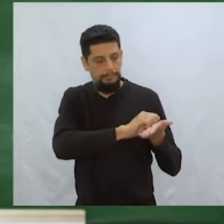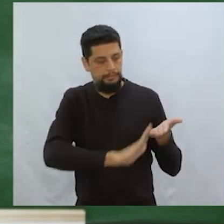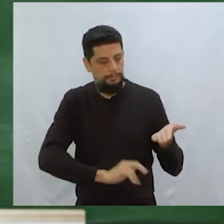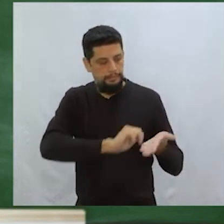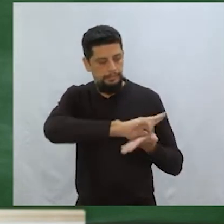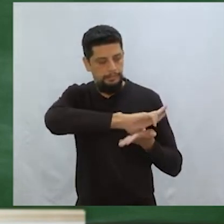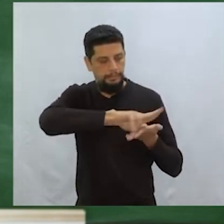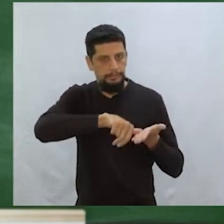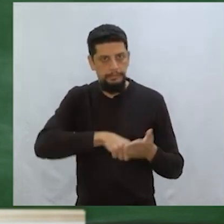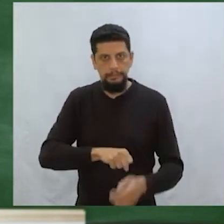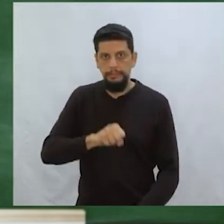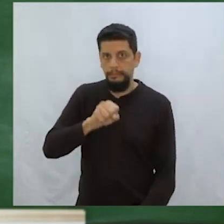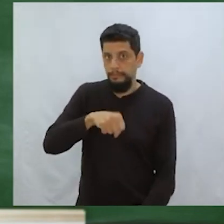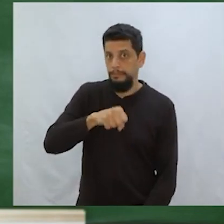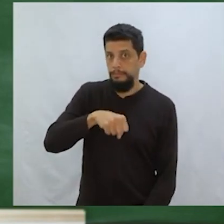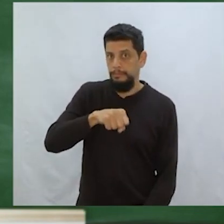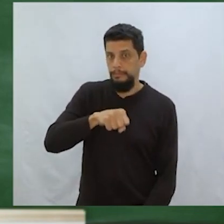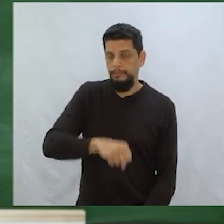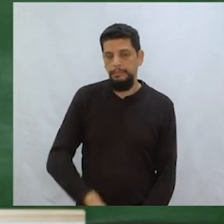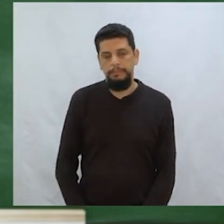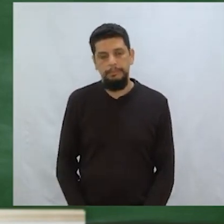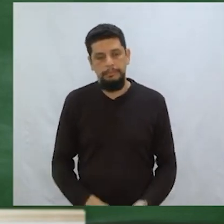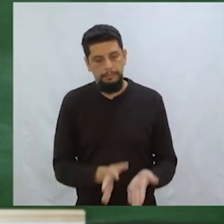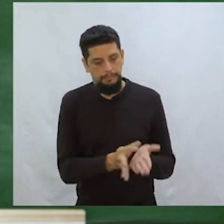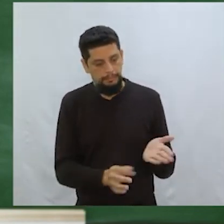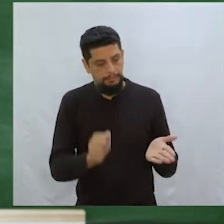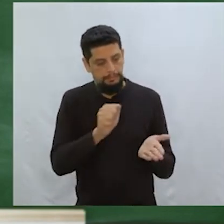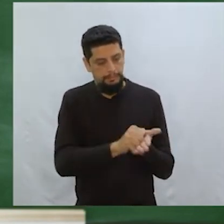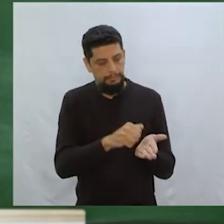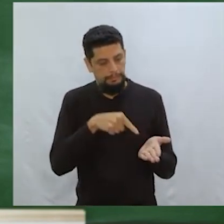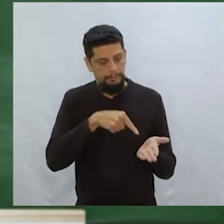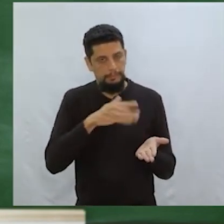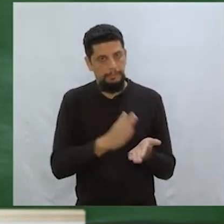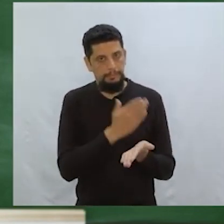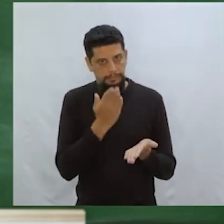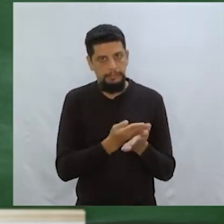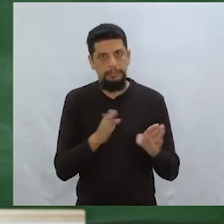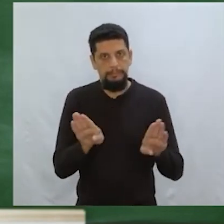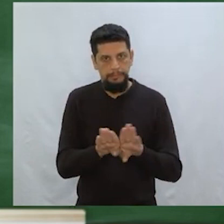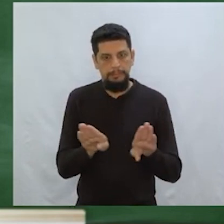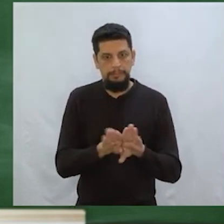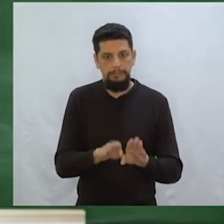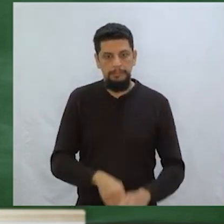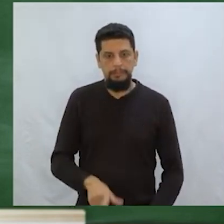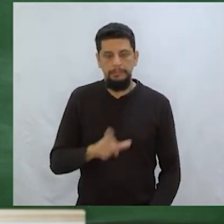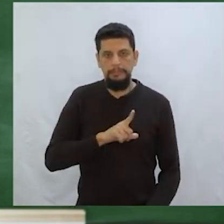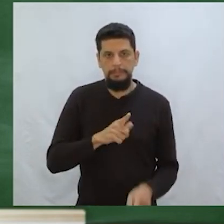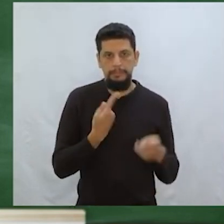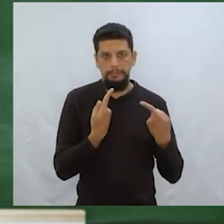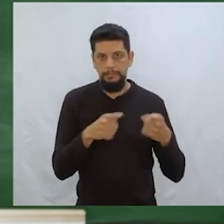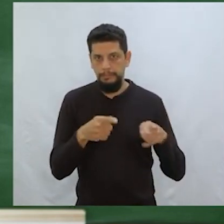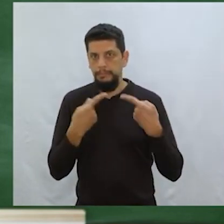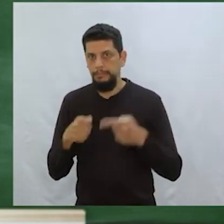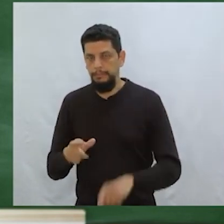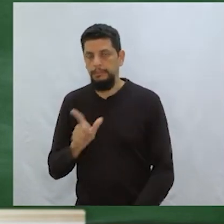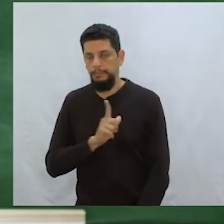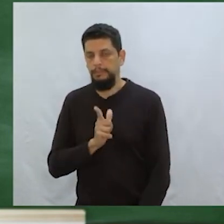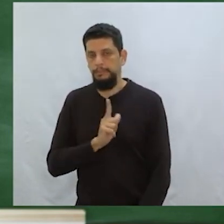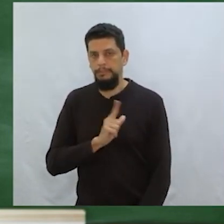As atividades, fizemos atividades? Uhum. Registro no caderno? Também. Tivemos